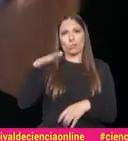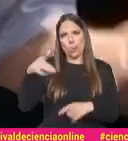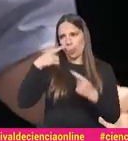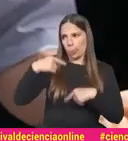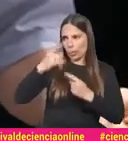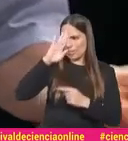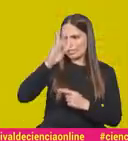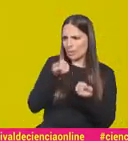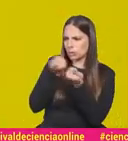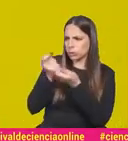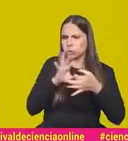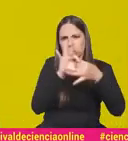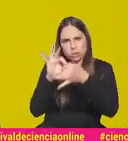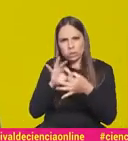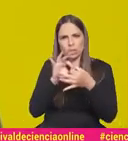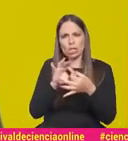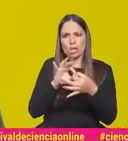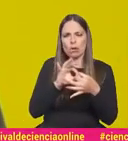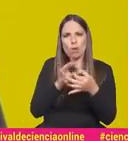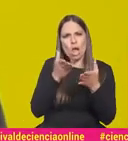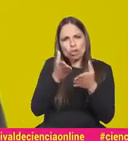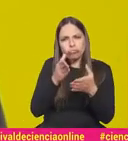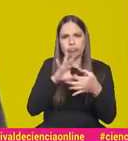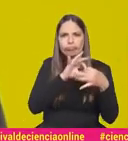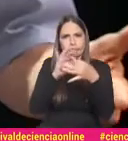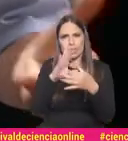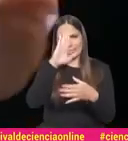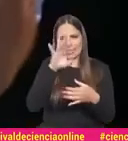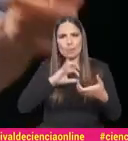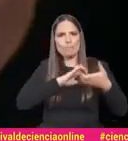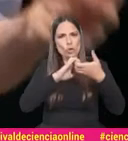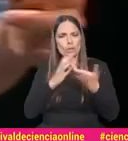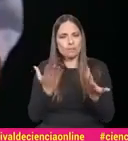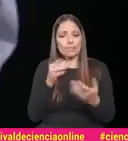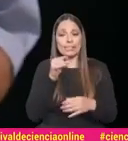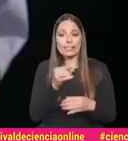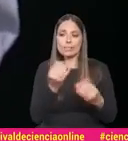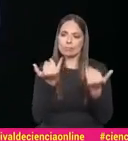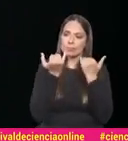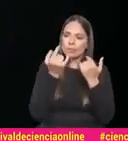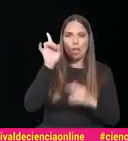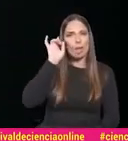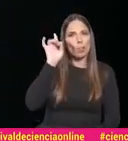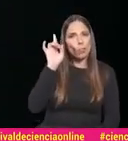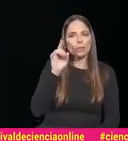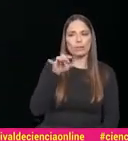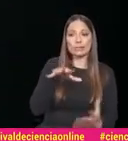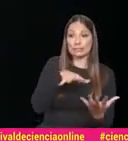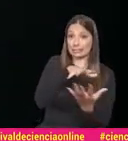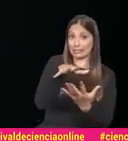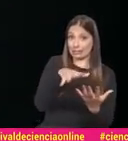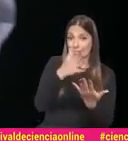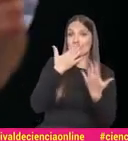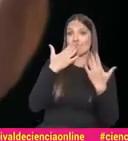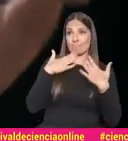que sabem coordenar esforços, sabem colaborar e sabem cooperar. E esta é uma mensagem importante que esta crise